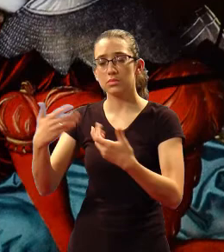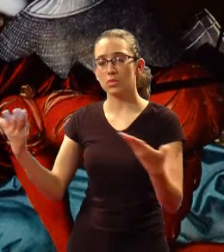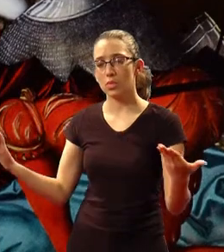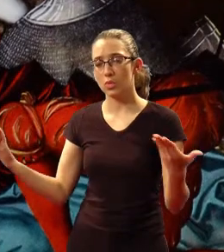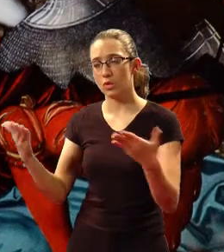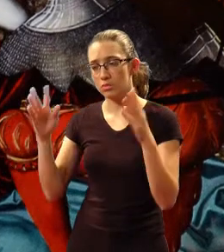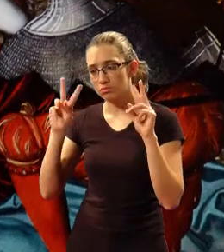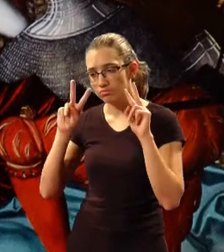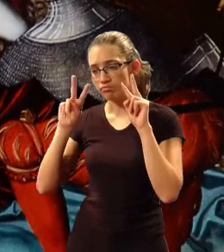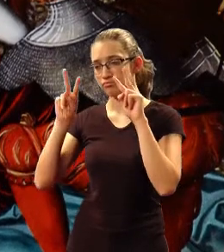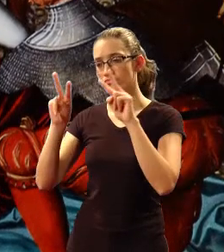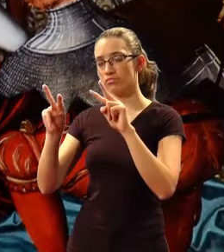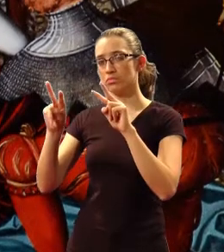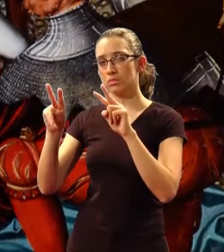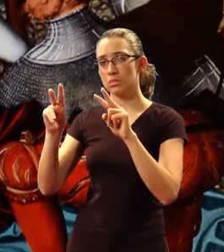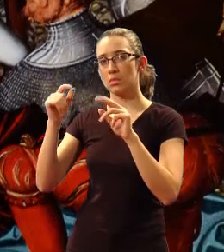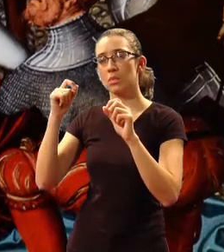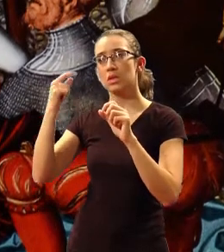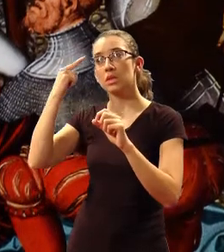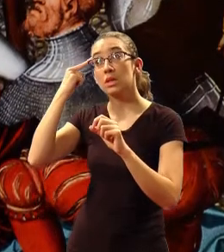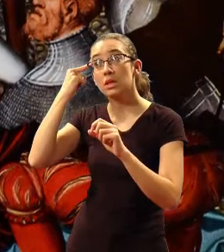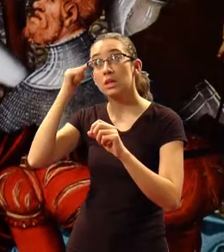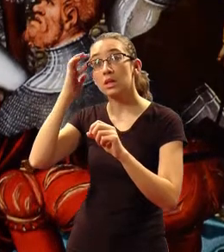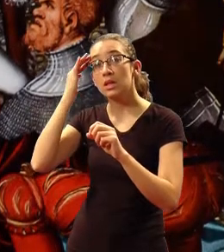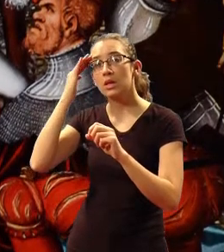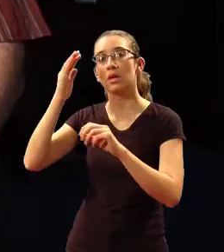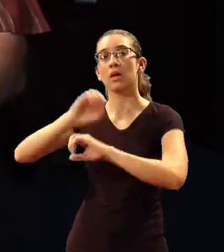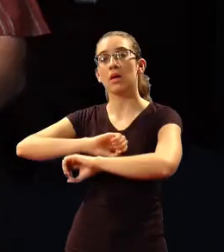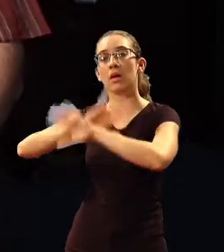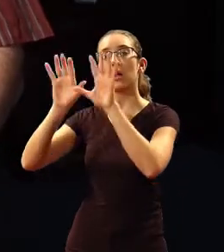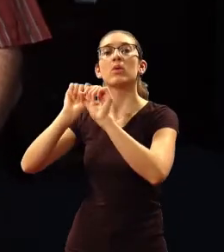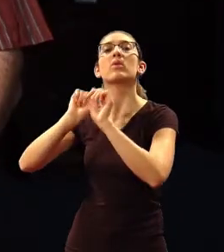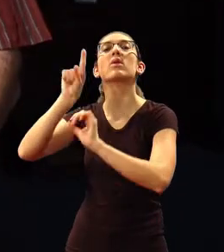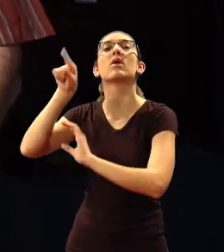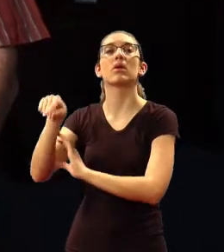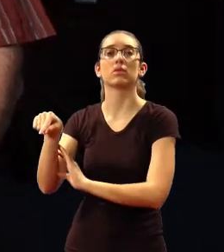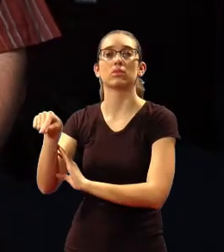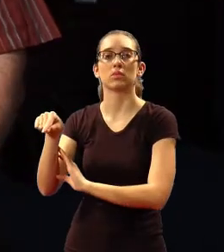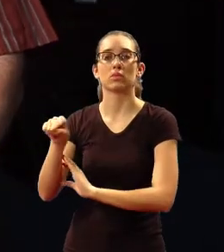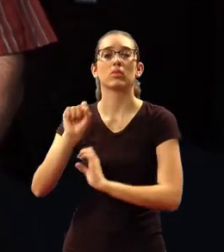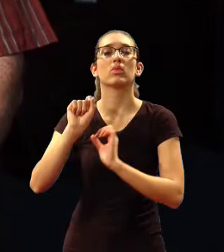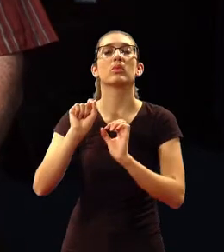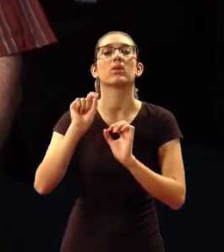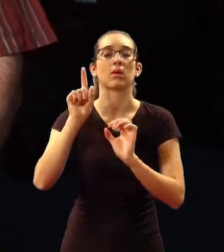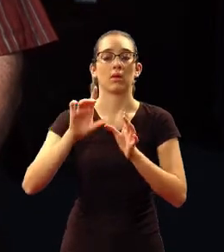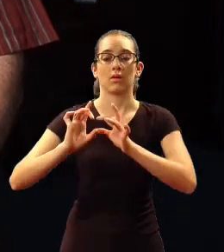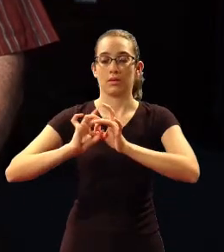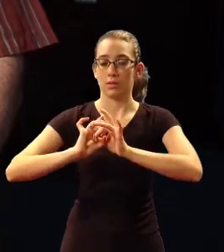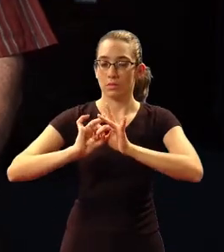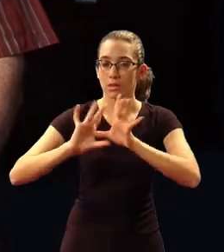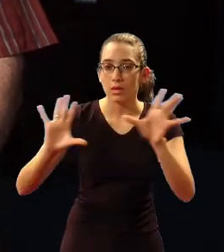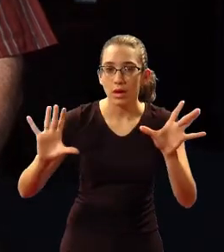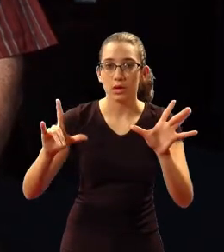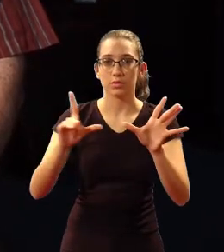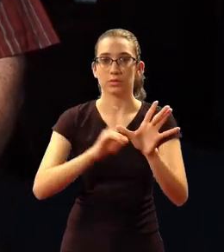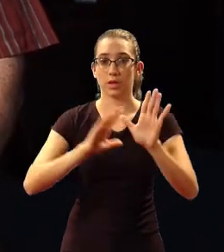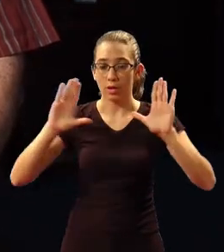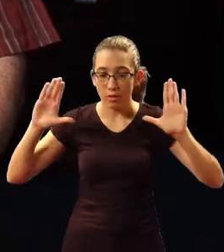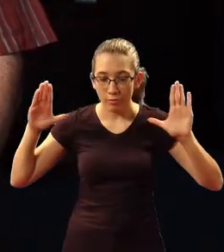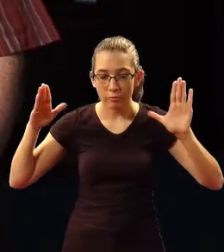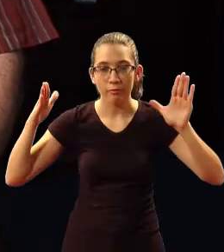Precisamos olhar isso hoje, muitas vezes, novamente, e compreender o que é isso. Em primeiro lugar, olhar novamente que a liberdade ela